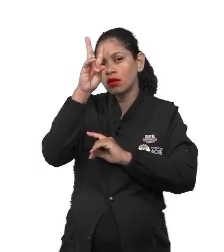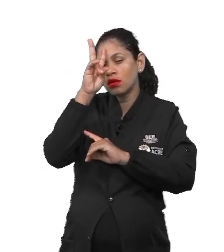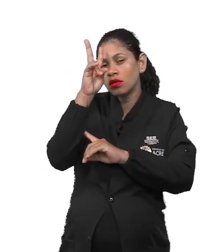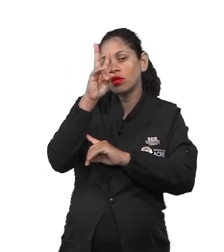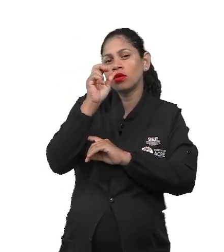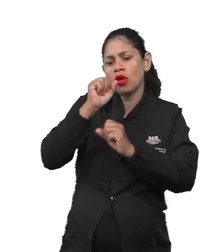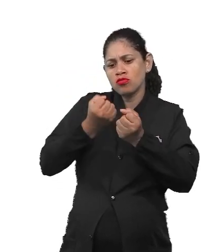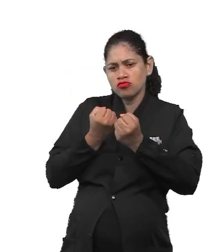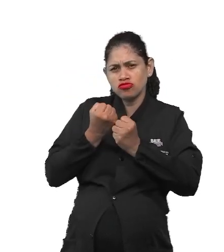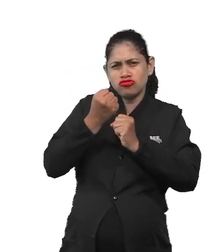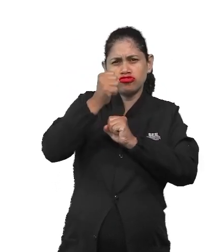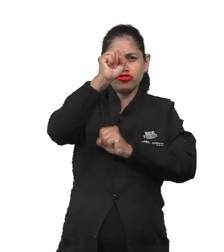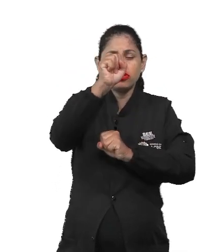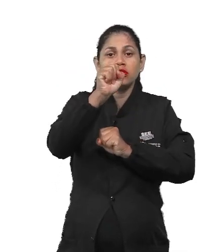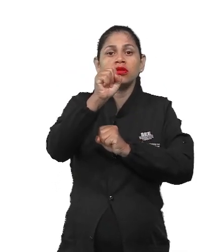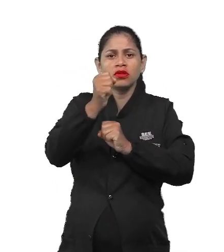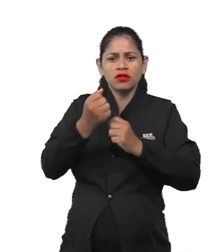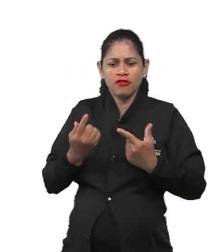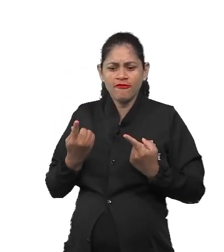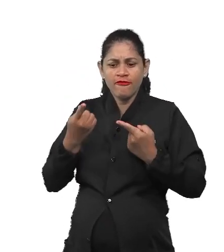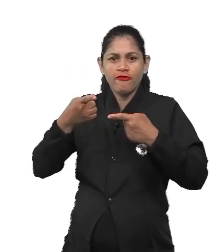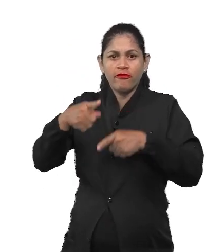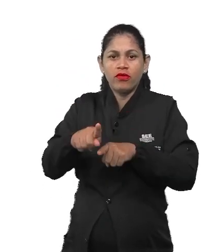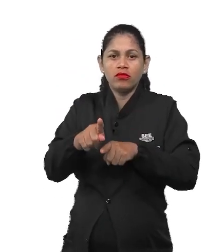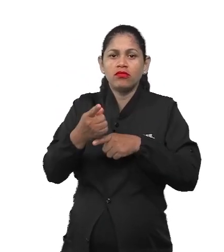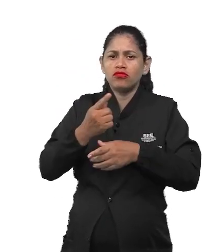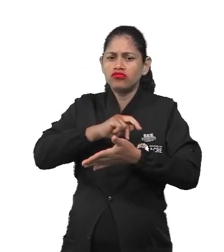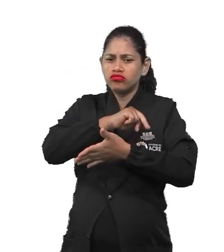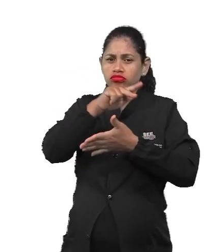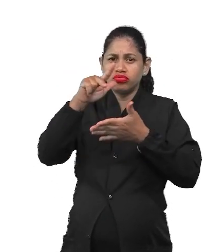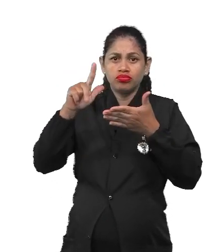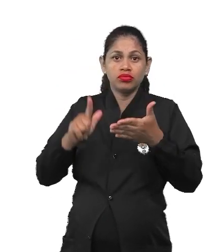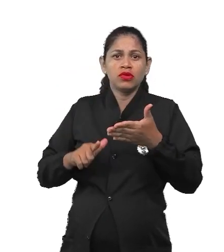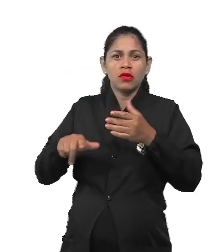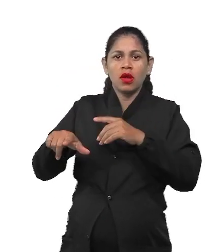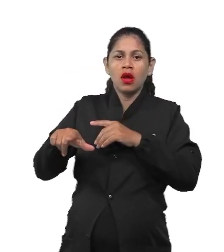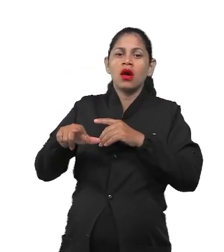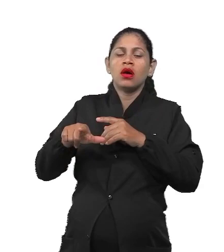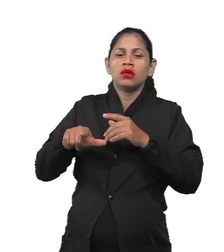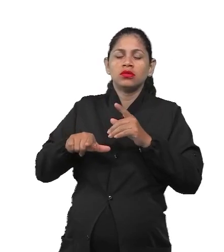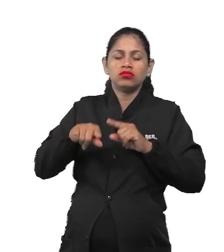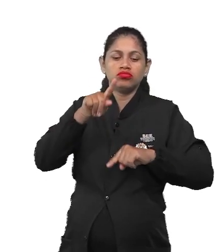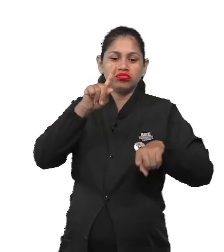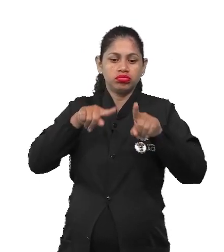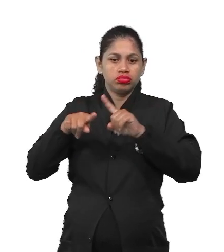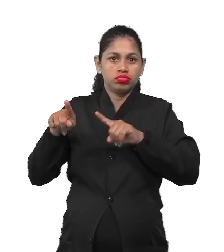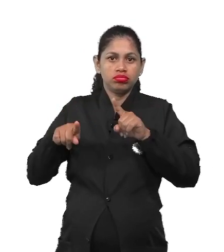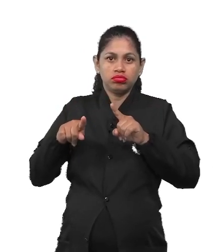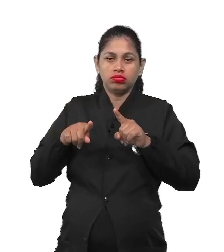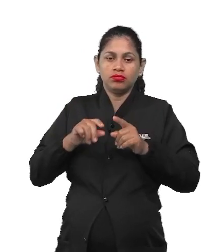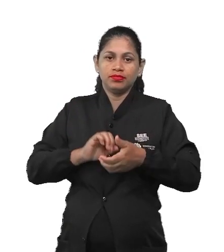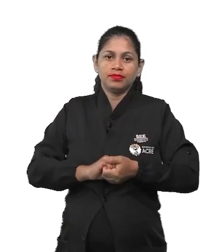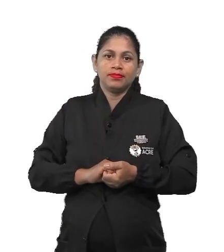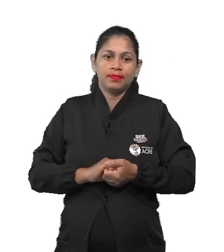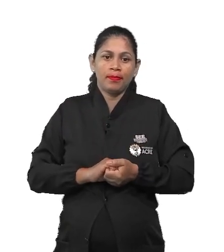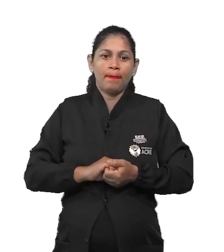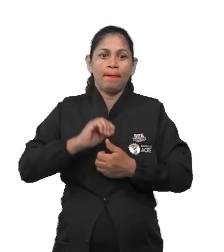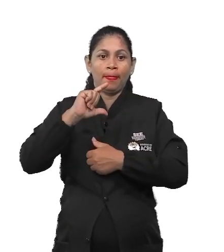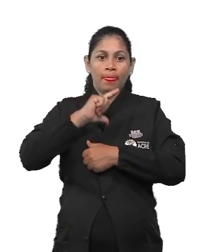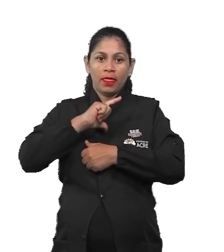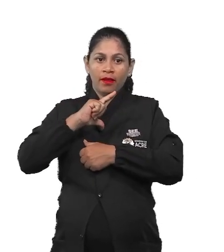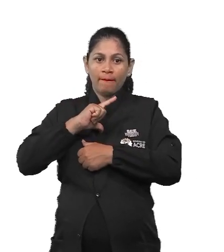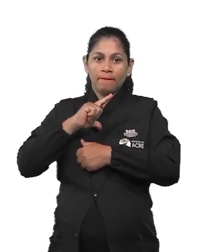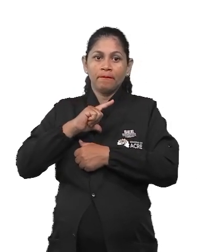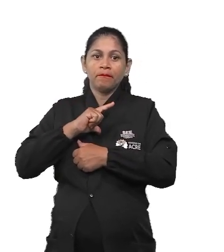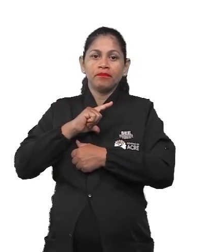vários dragões, figuras místicas ao longo de toda a sua história. Nós temos o